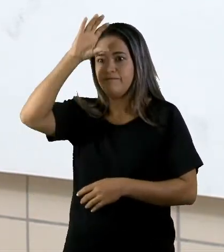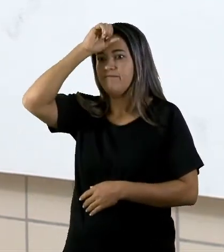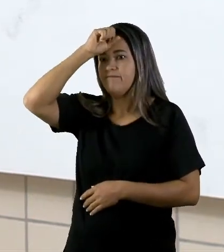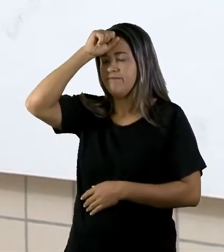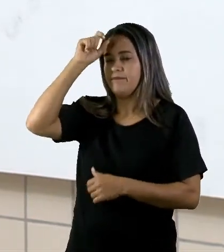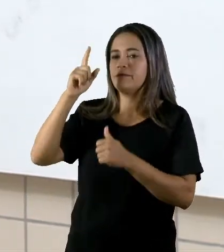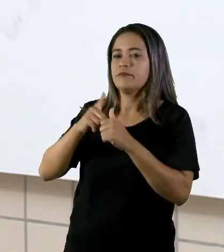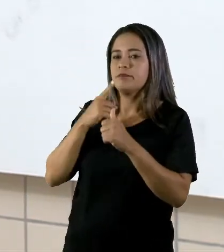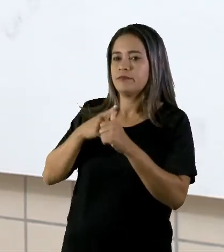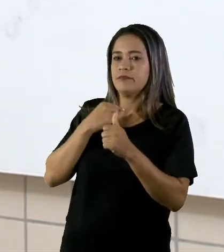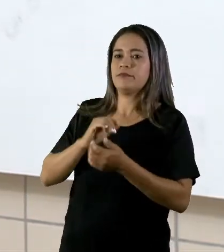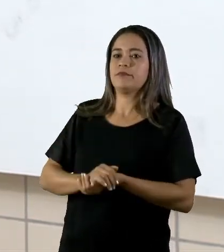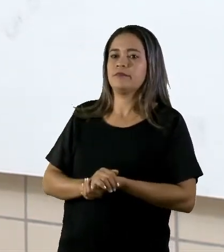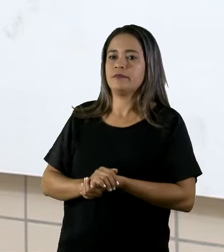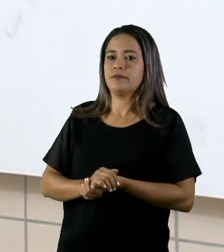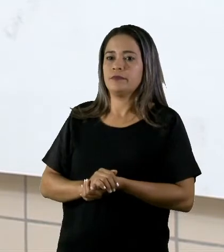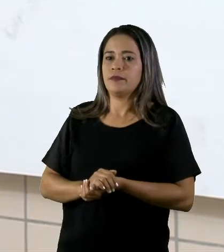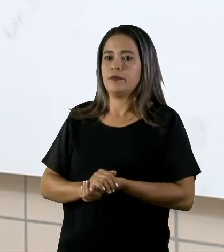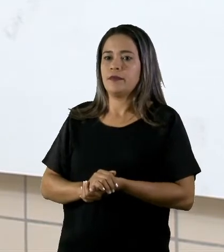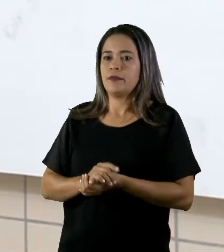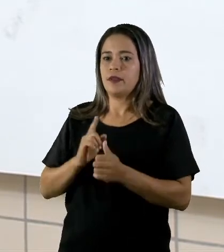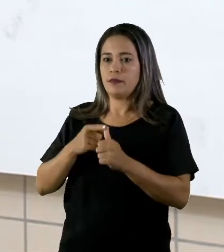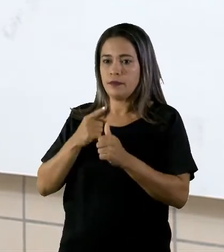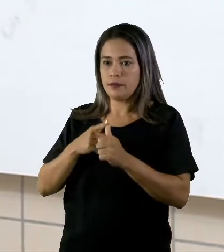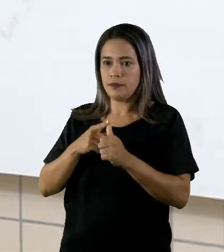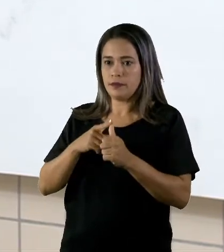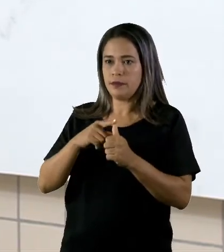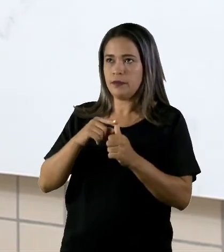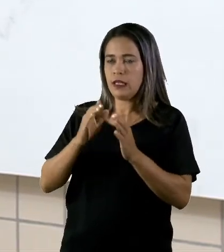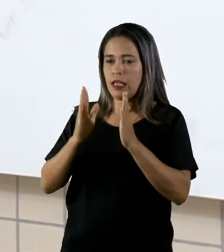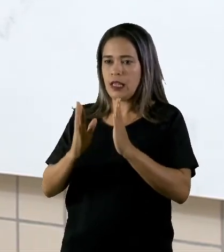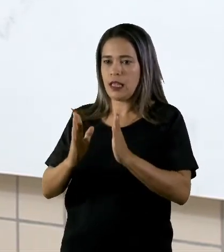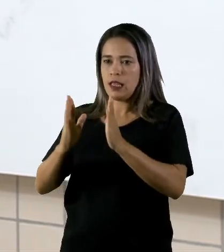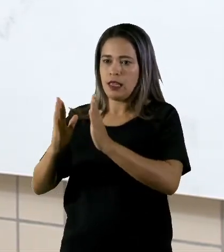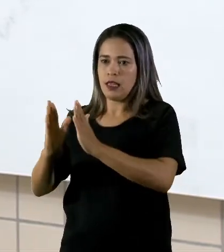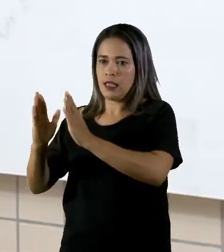passo, separa os coeficientes.